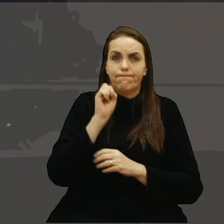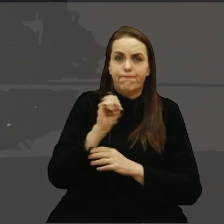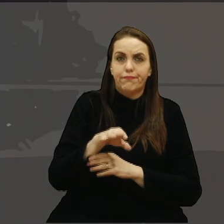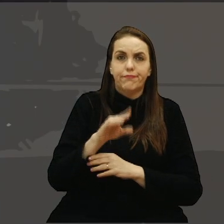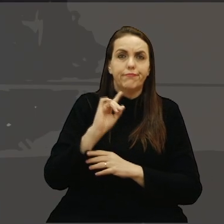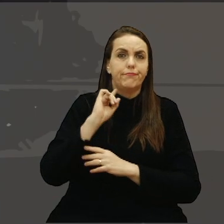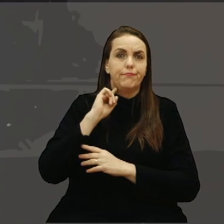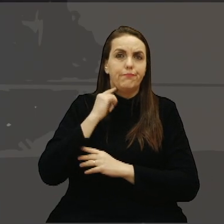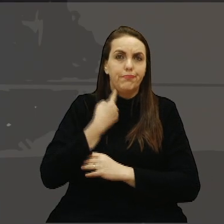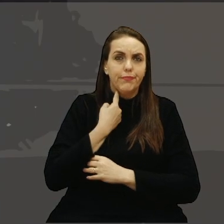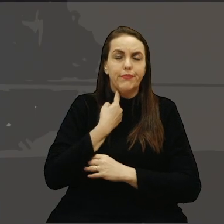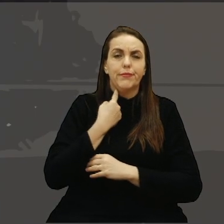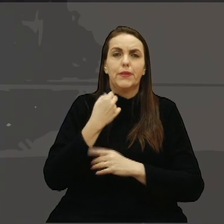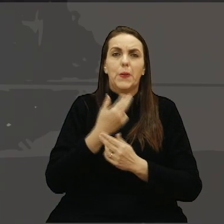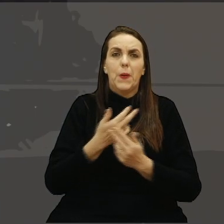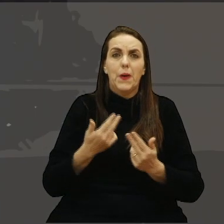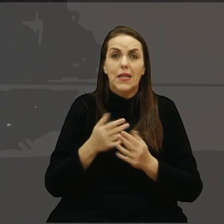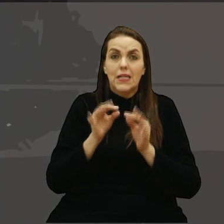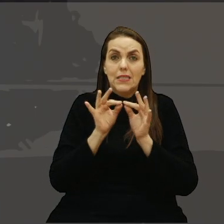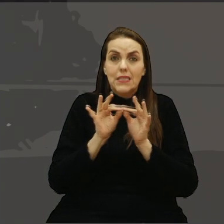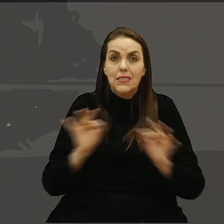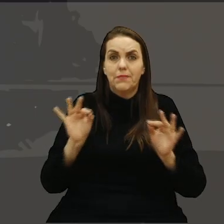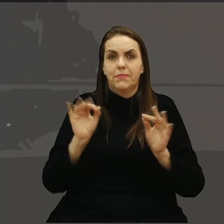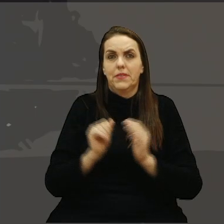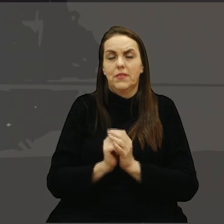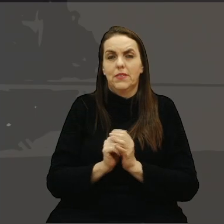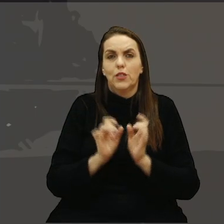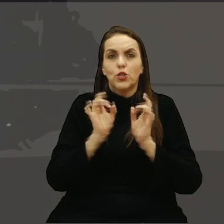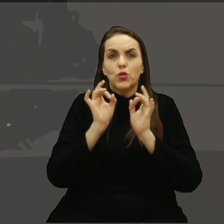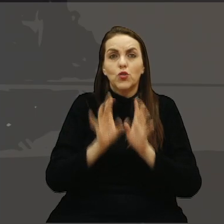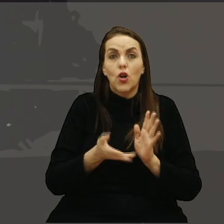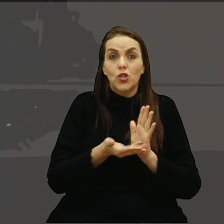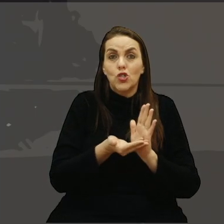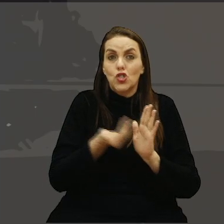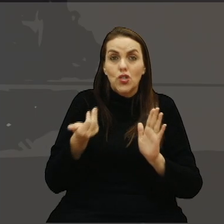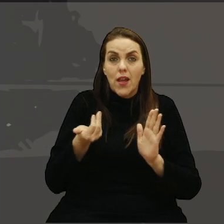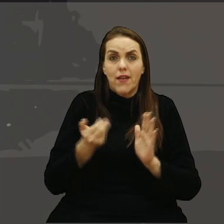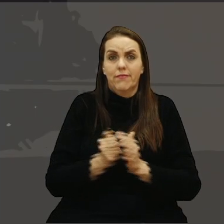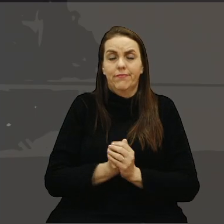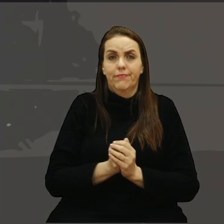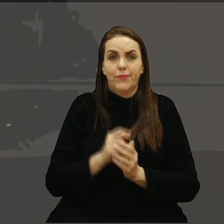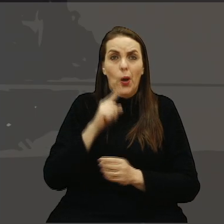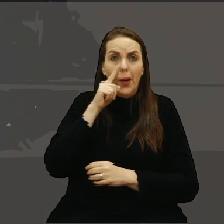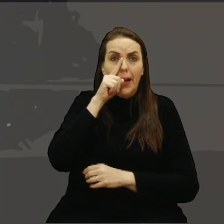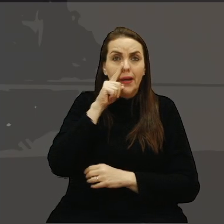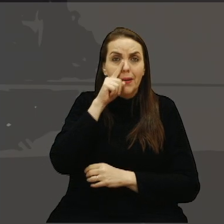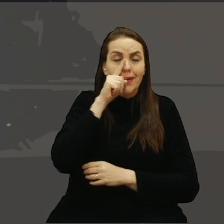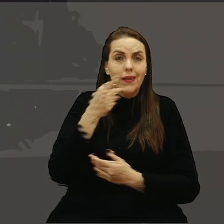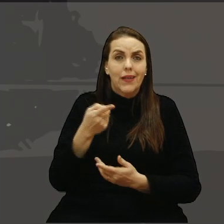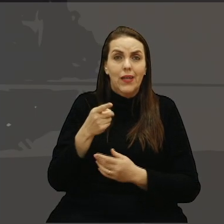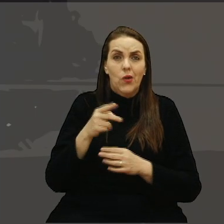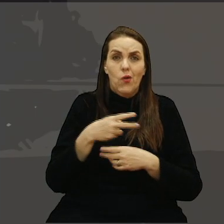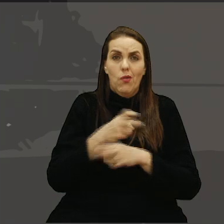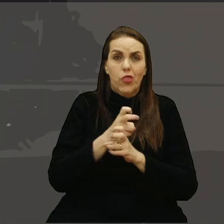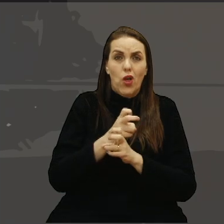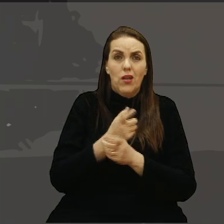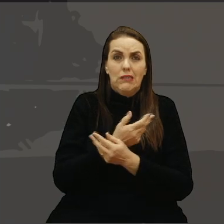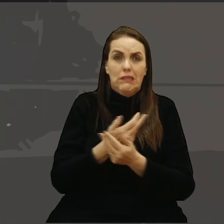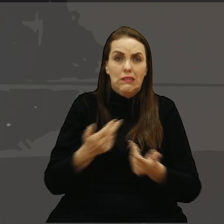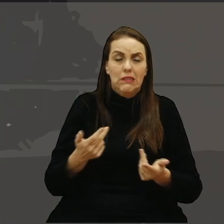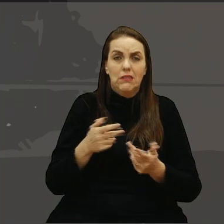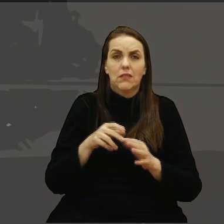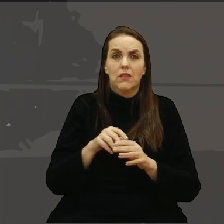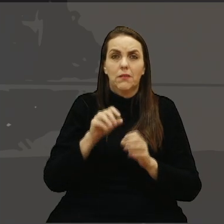sucatas, e é simples. É só tirar dali. Olha o risco de contaminação, os